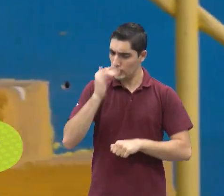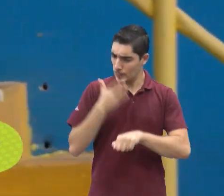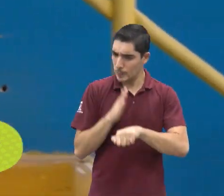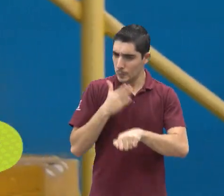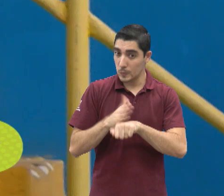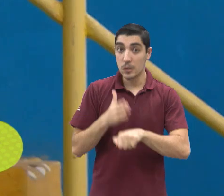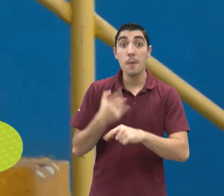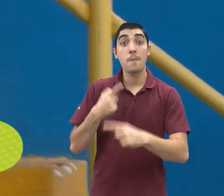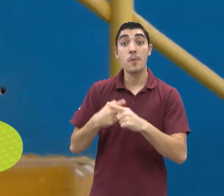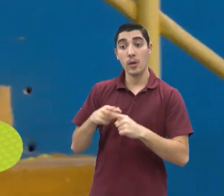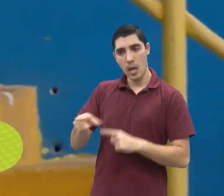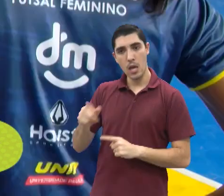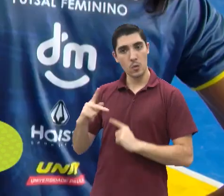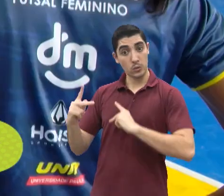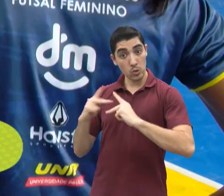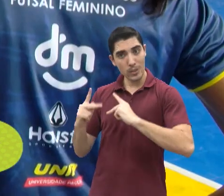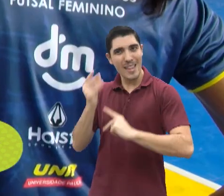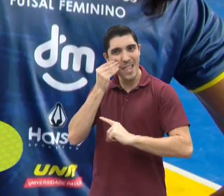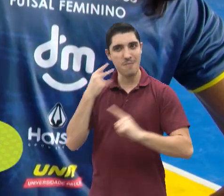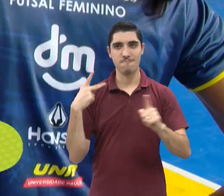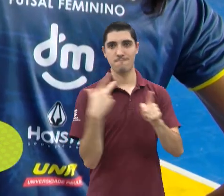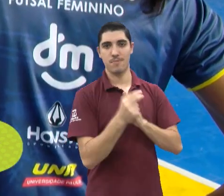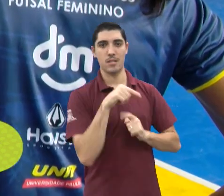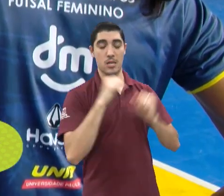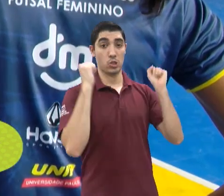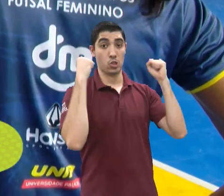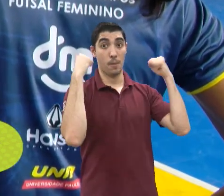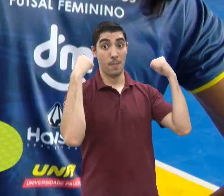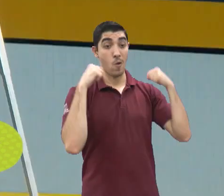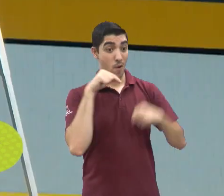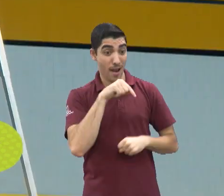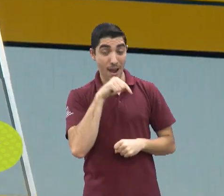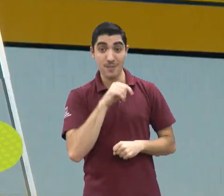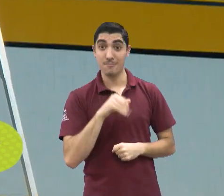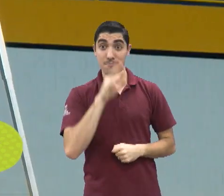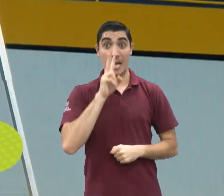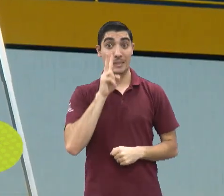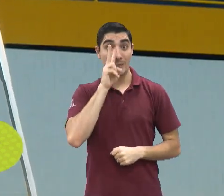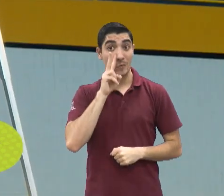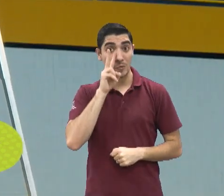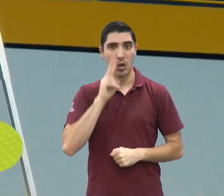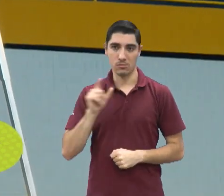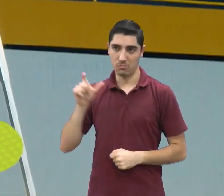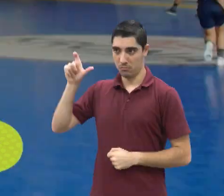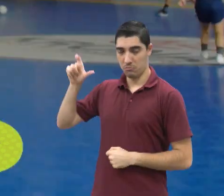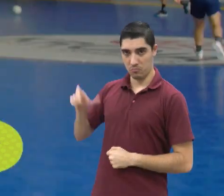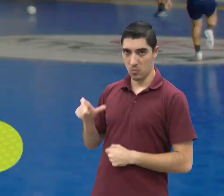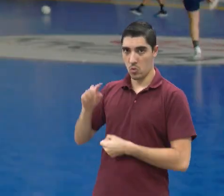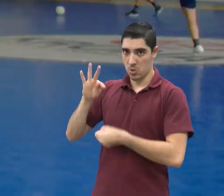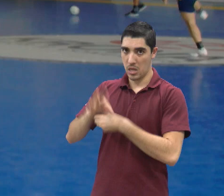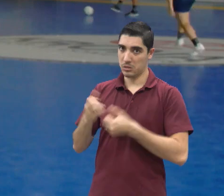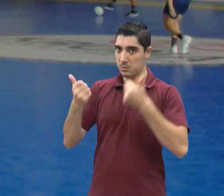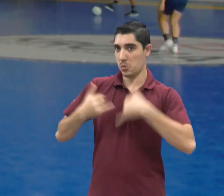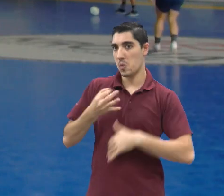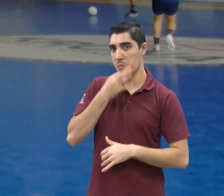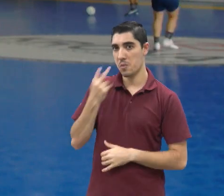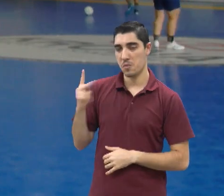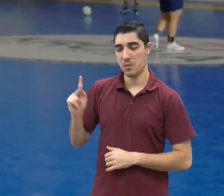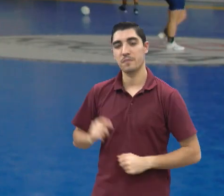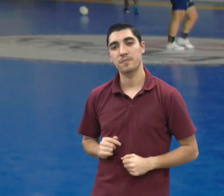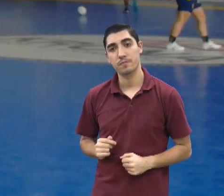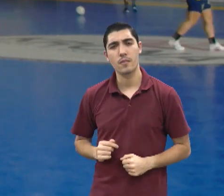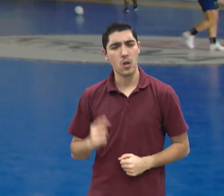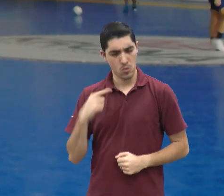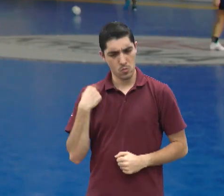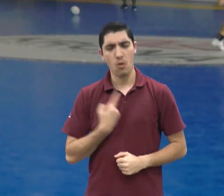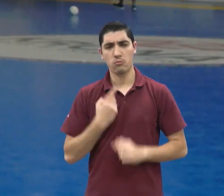o Female de Santa Catarina, considerado favorito para o duelo pelo técnico Rodrigo Mogi. A gente está muito focado para esse jogo, a